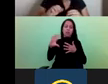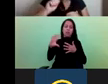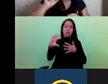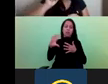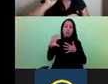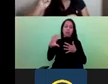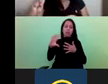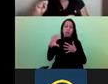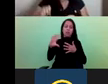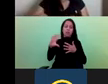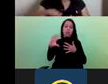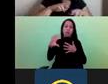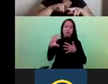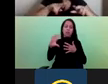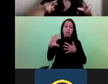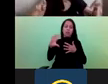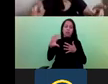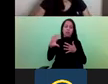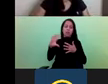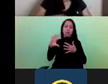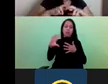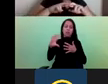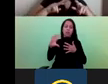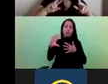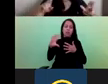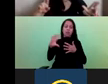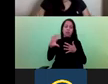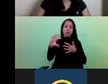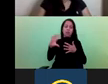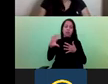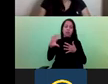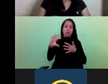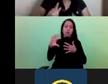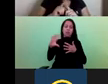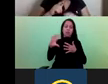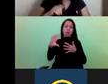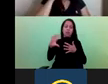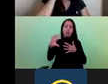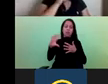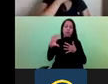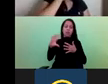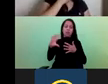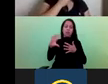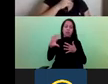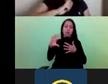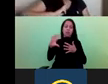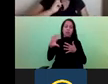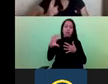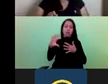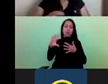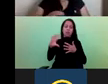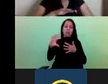né? Diversidade de gênero, diversidade de raça, diversidade de religião, diversidade